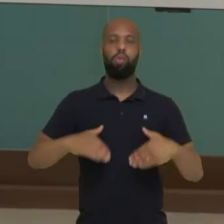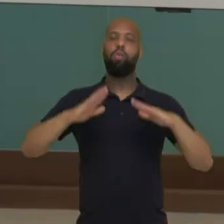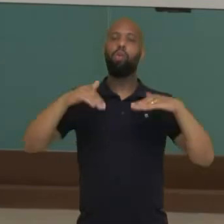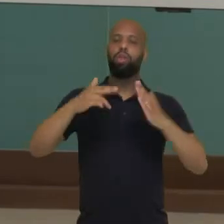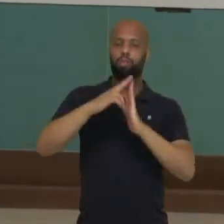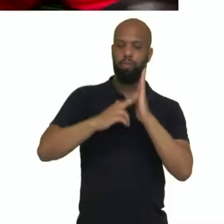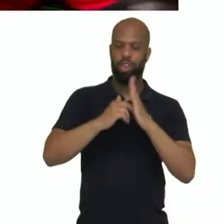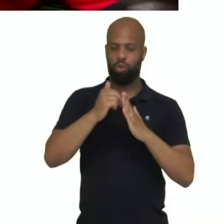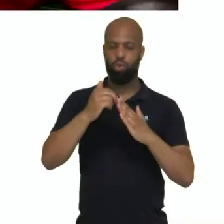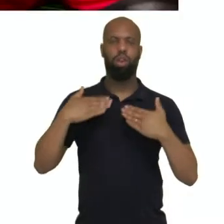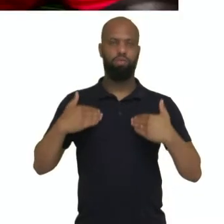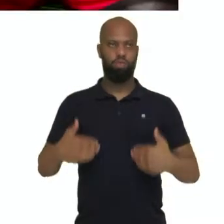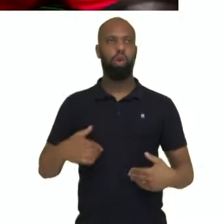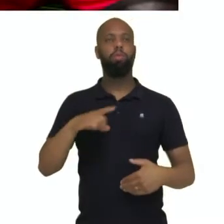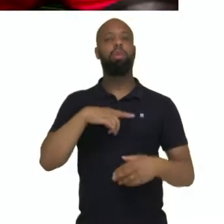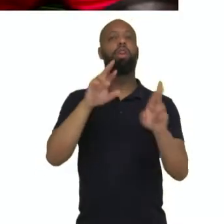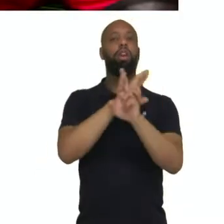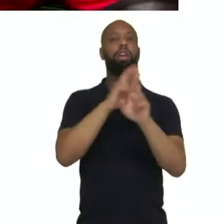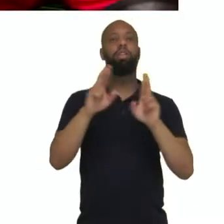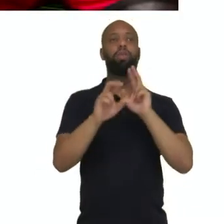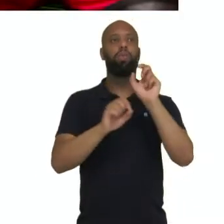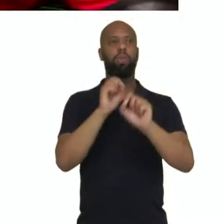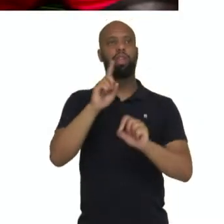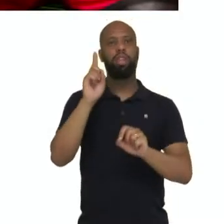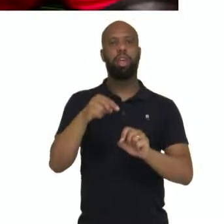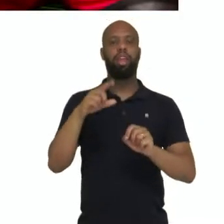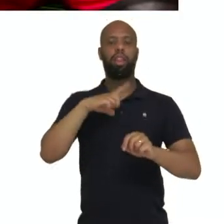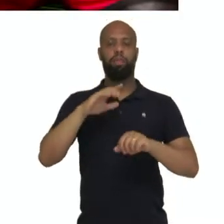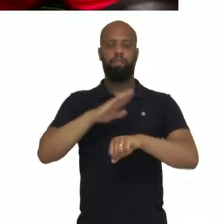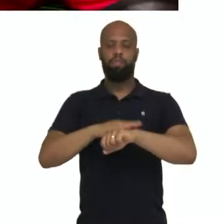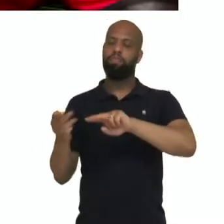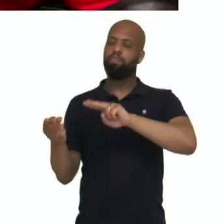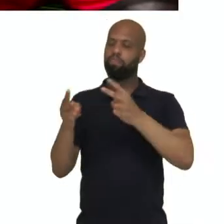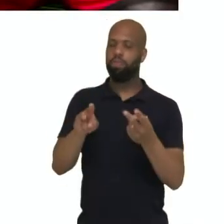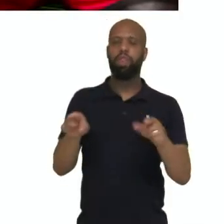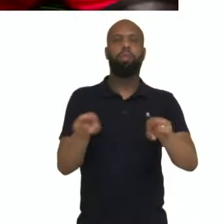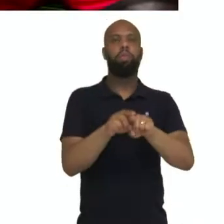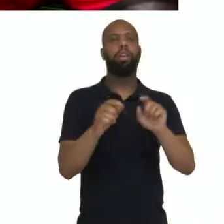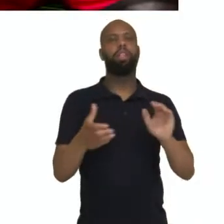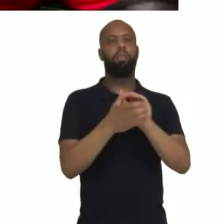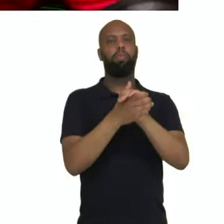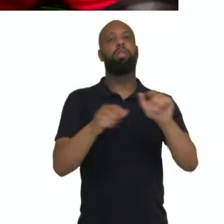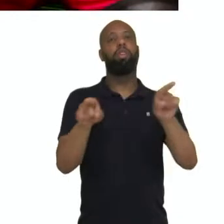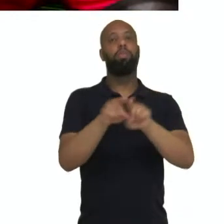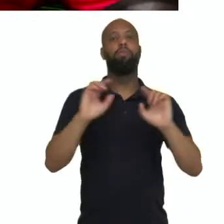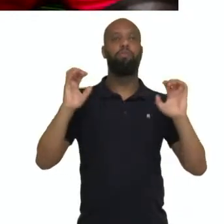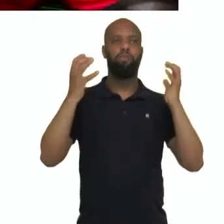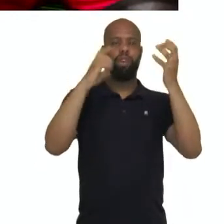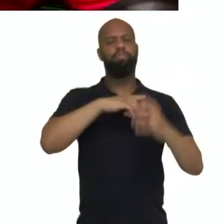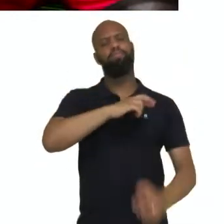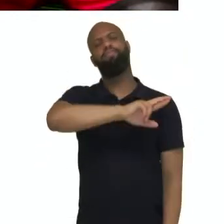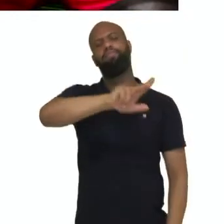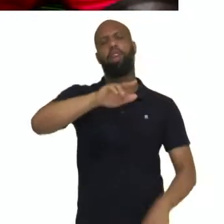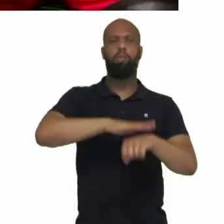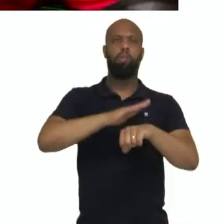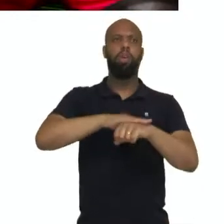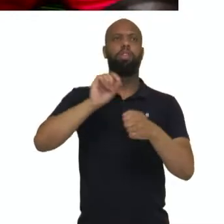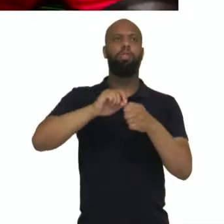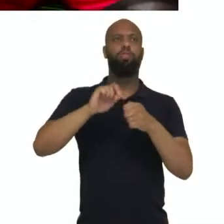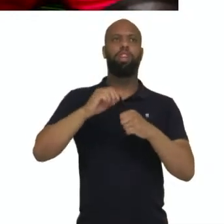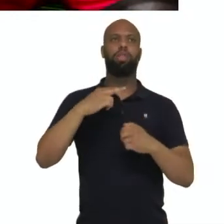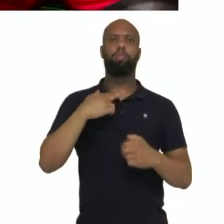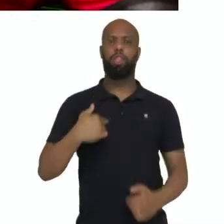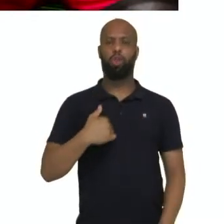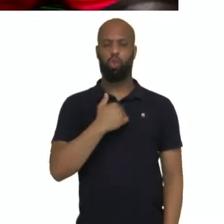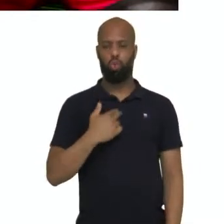corporais estão relacionados aos rituais de passagem, casamento, funerais, festas e muitos outros.